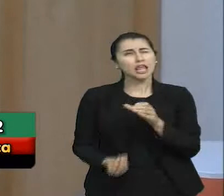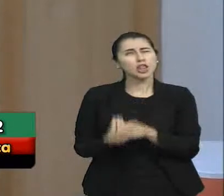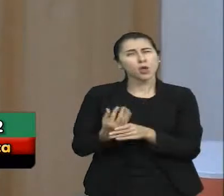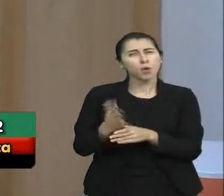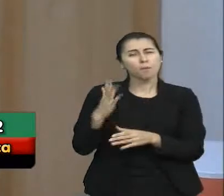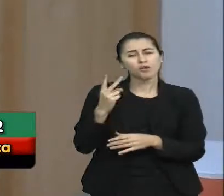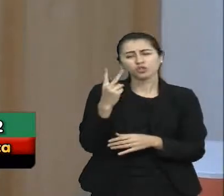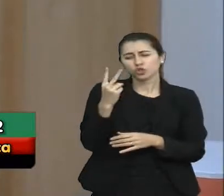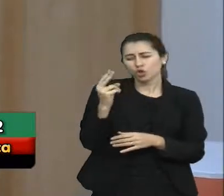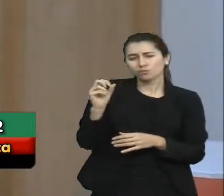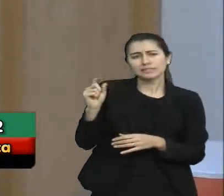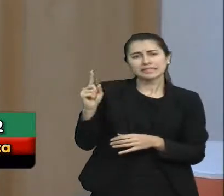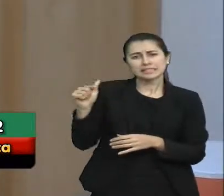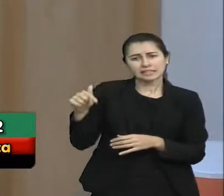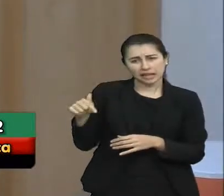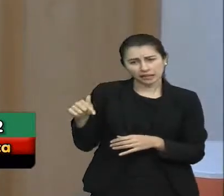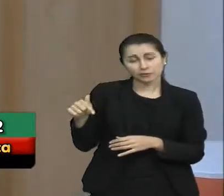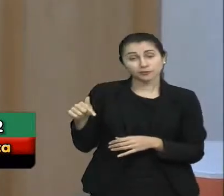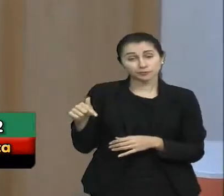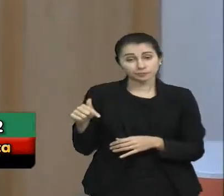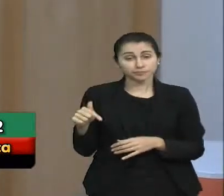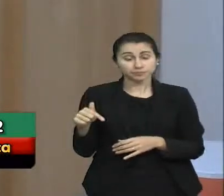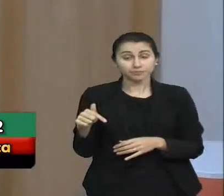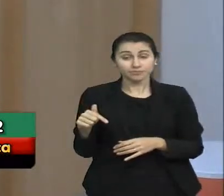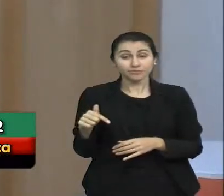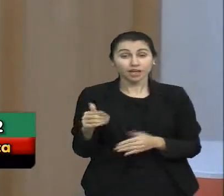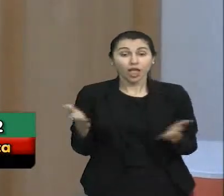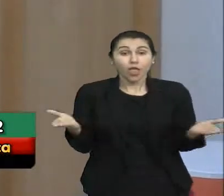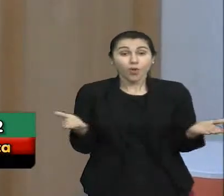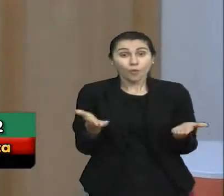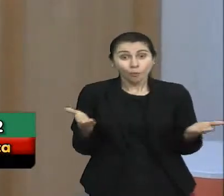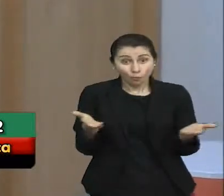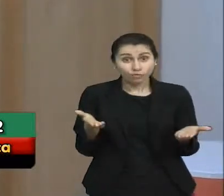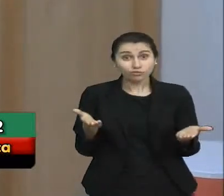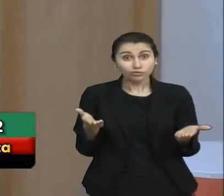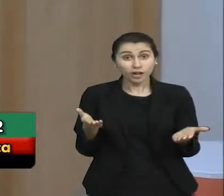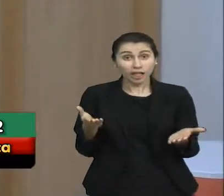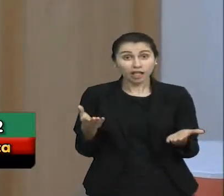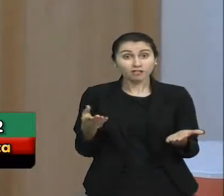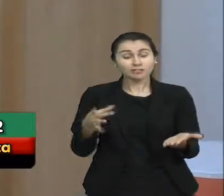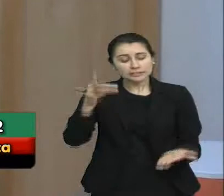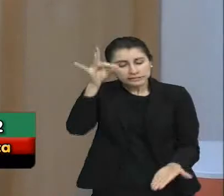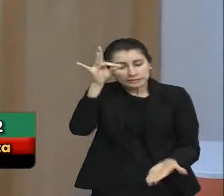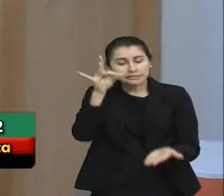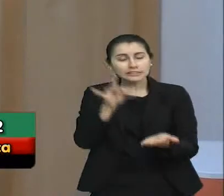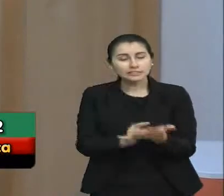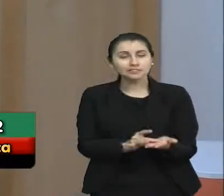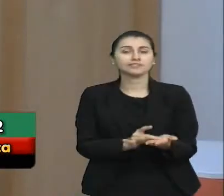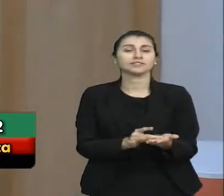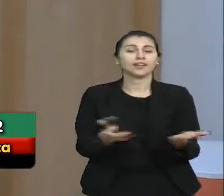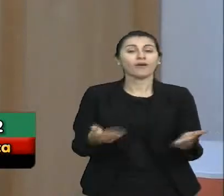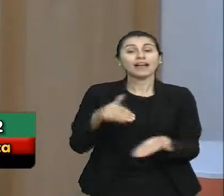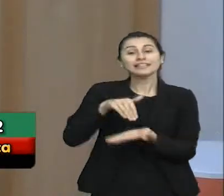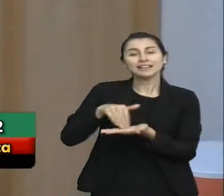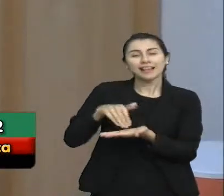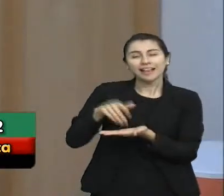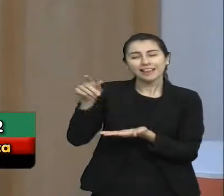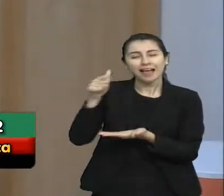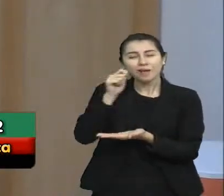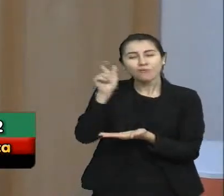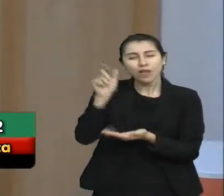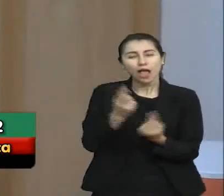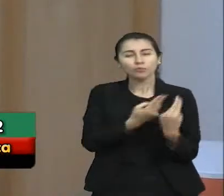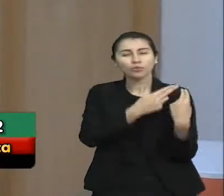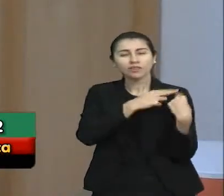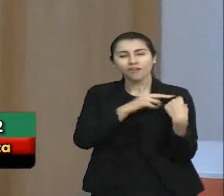2017 e hoje está sendo firmado, né, pela secretaria da banda, né, e Paisaze,